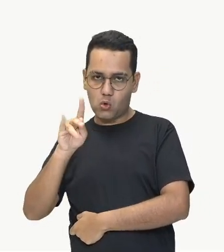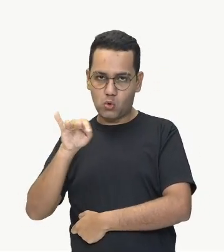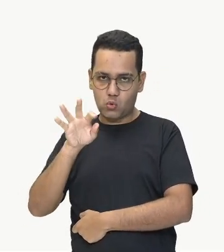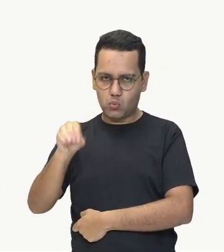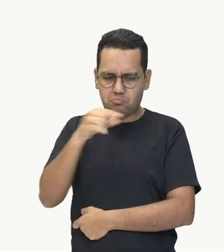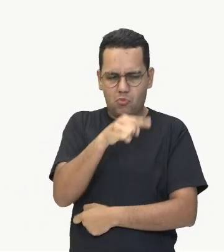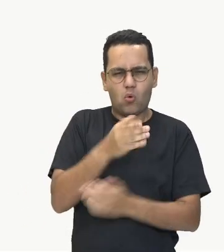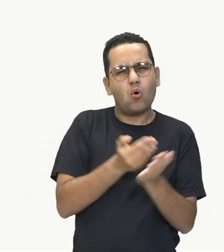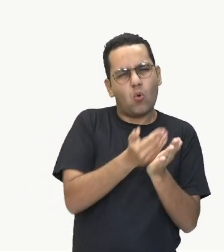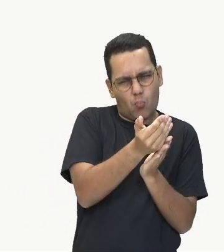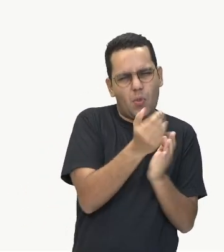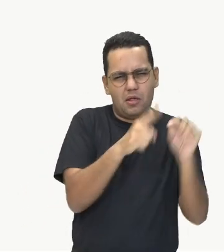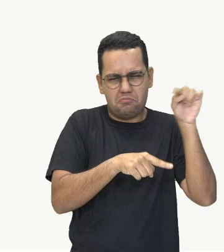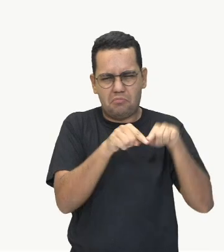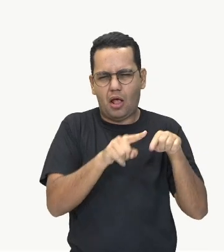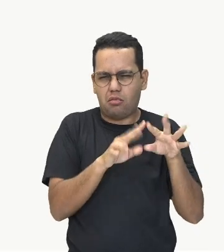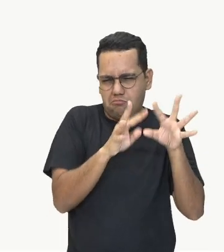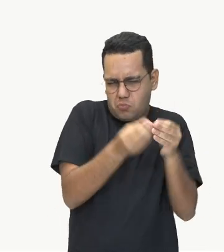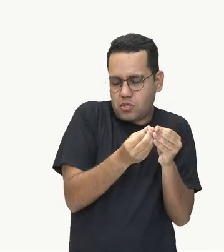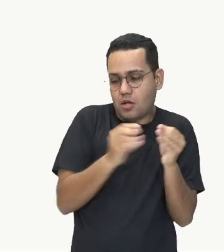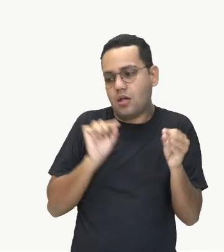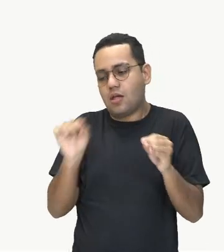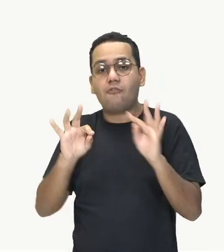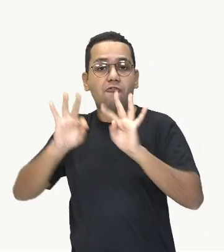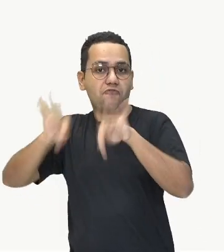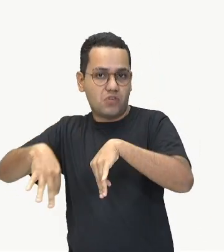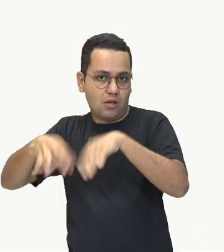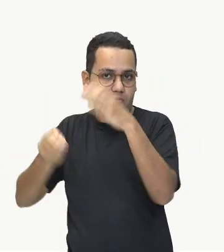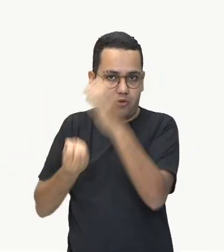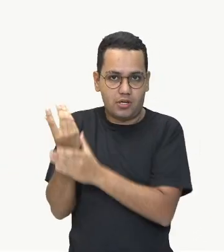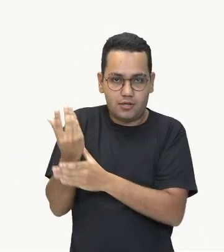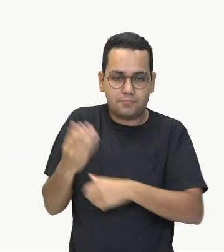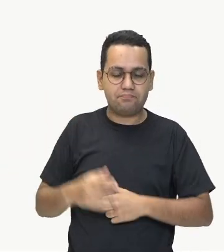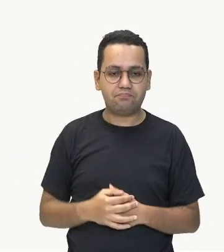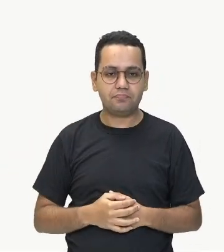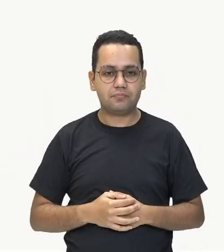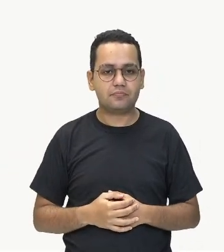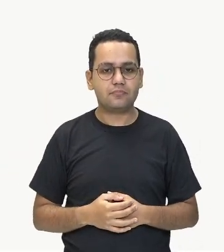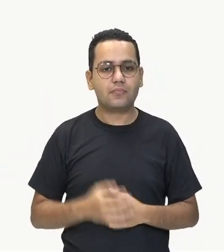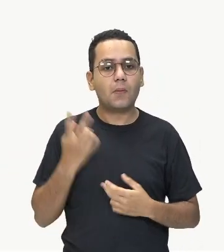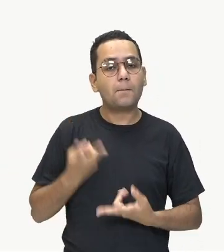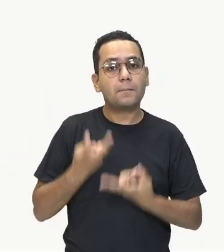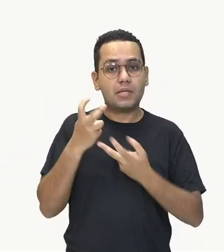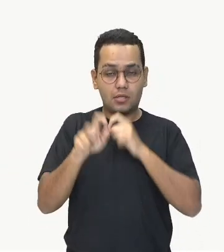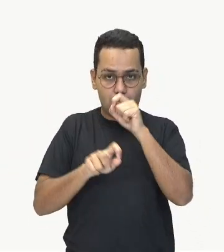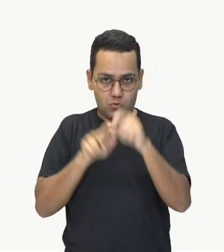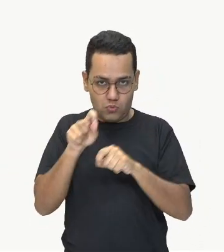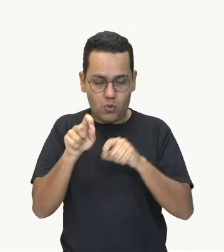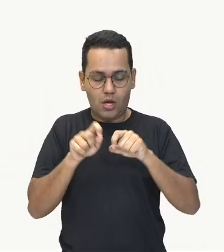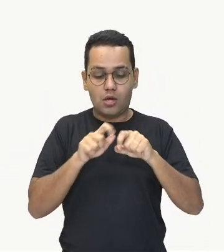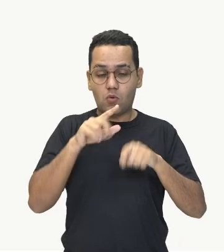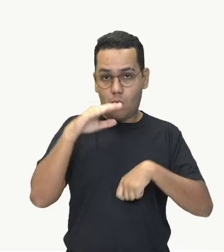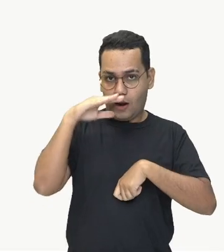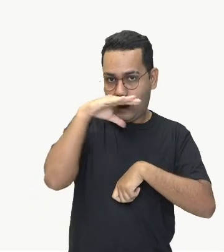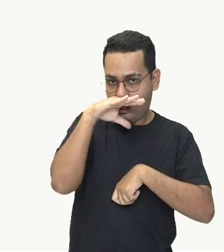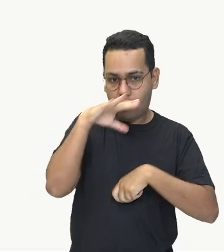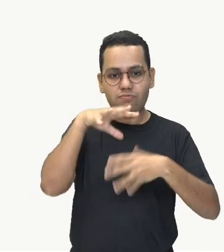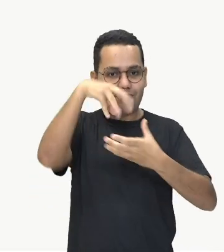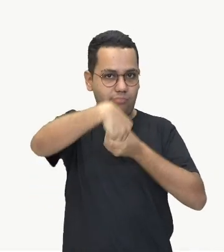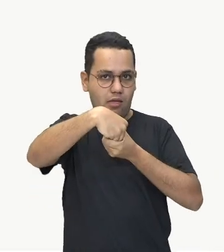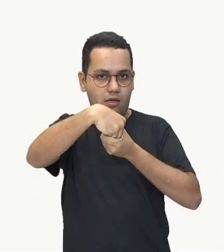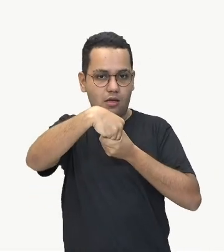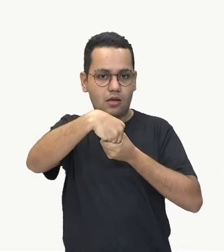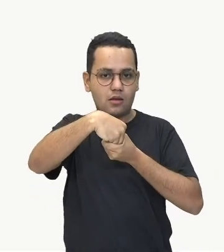que Note que o calor ele está dentro aqui da reação quando calor está aqui na reação no lado